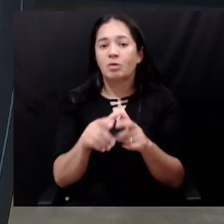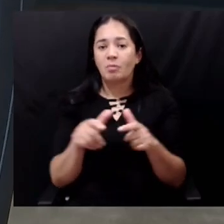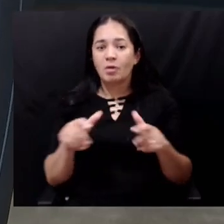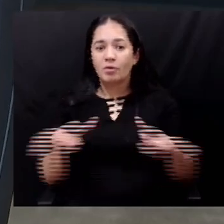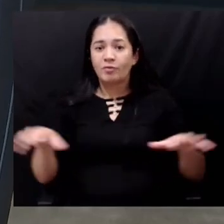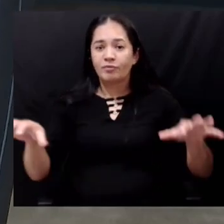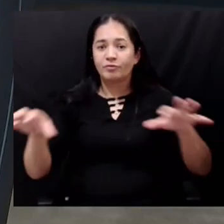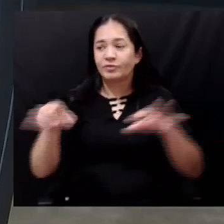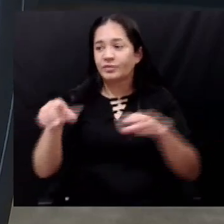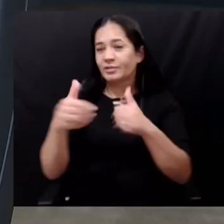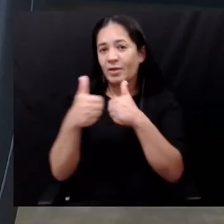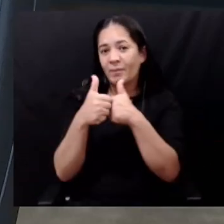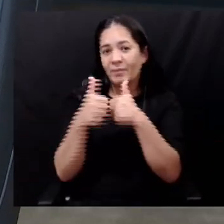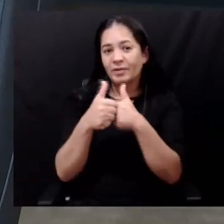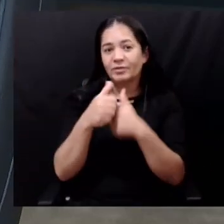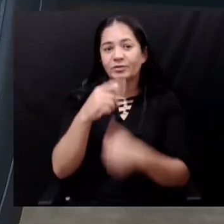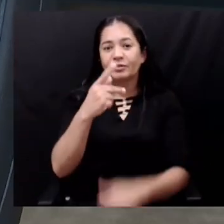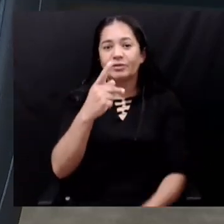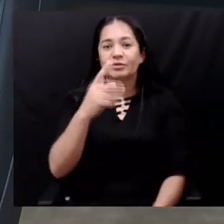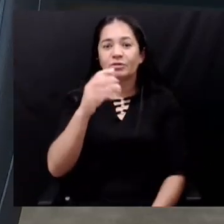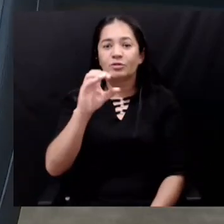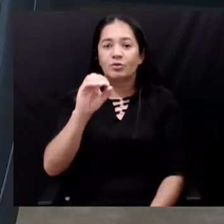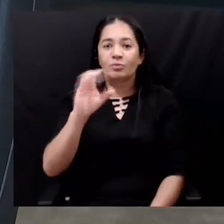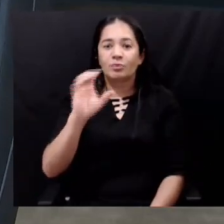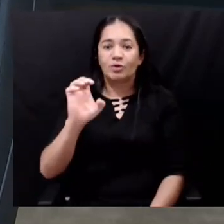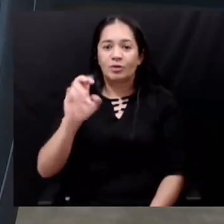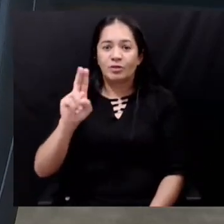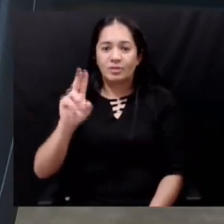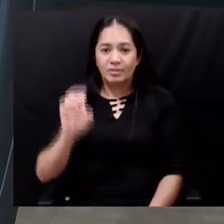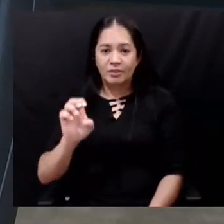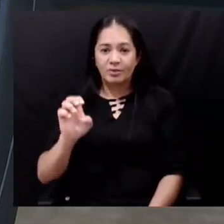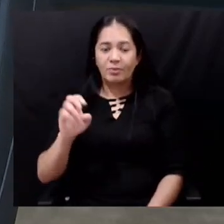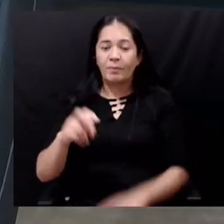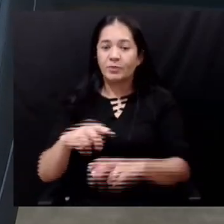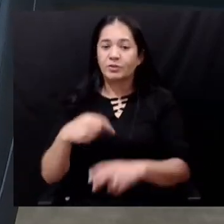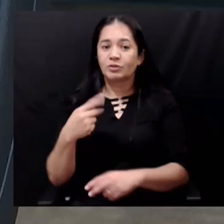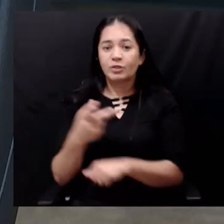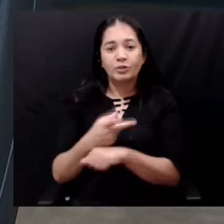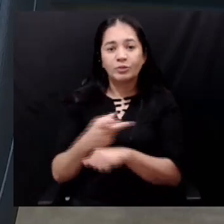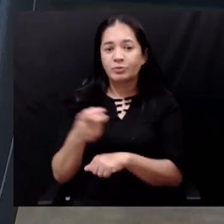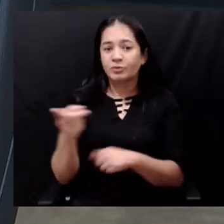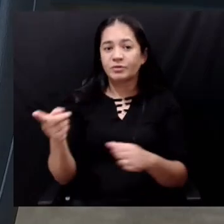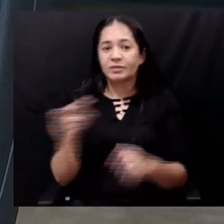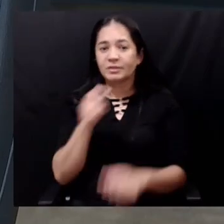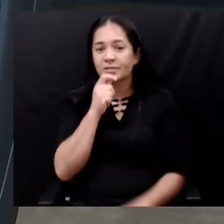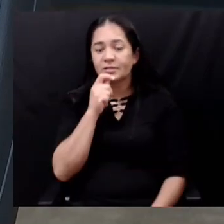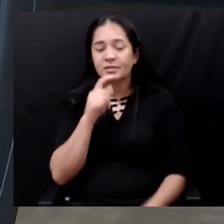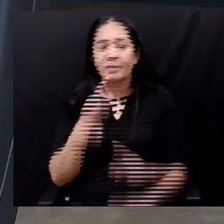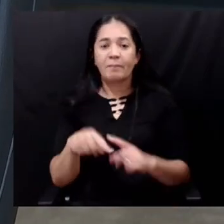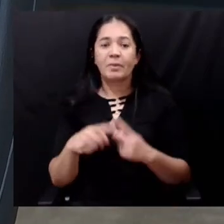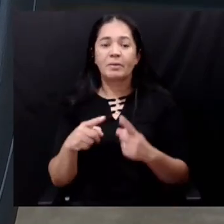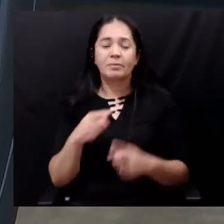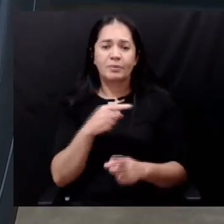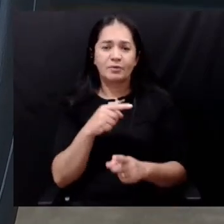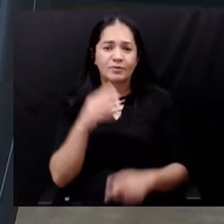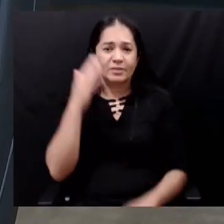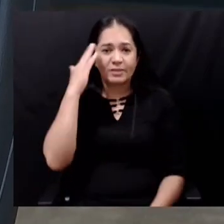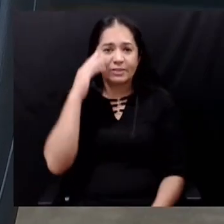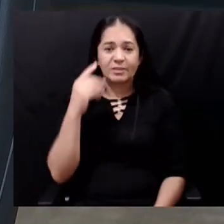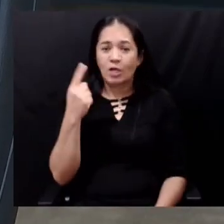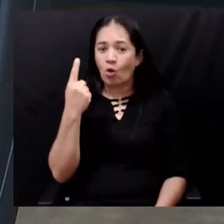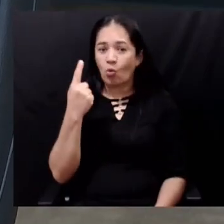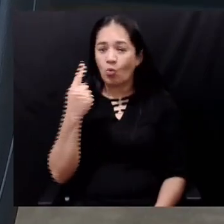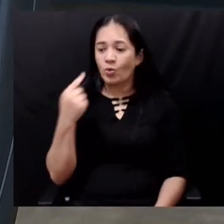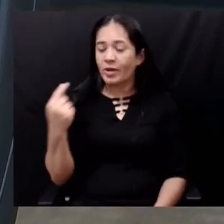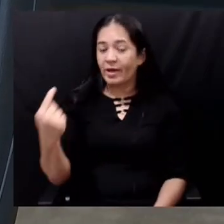né? Por isso que a gente ainda não procurou vocês. Mas, só para o Kleber entender, tem um em cada região de Campinas,